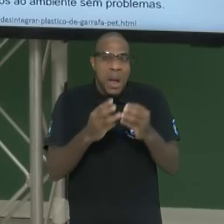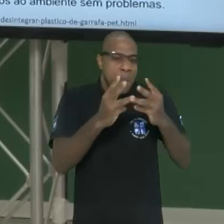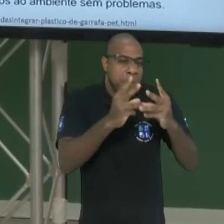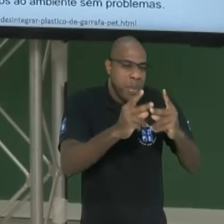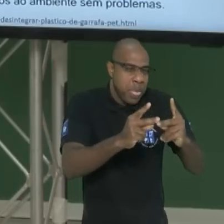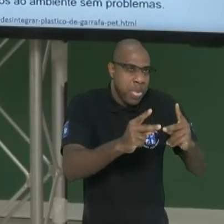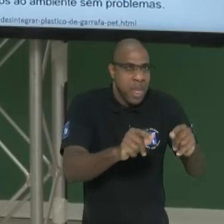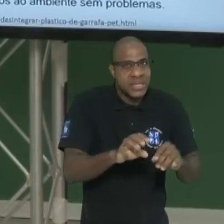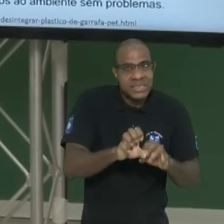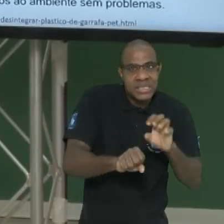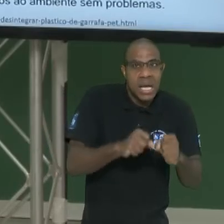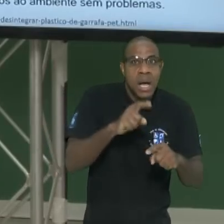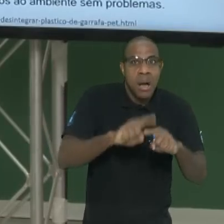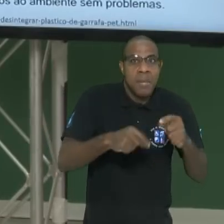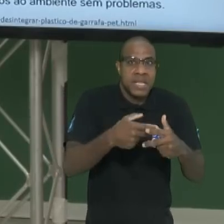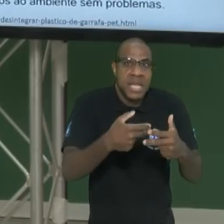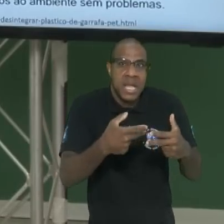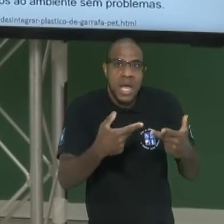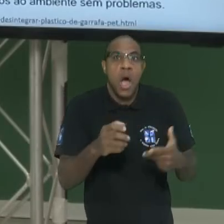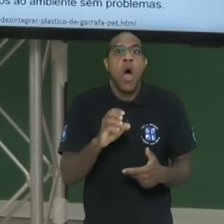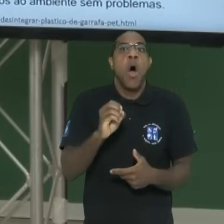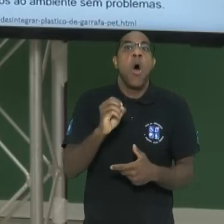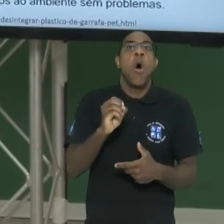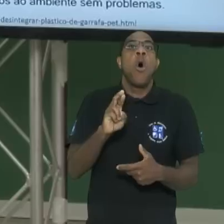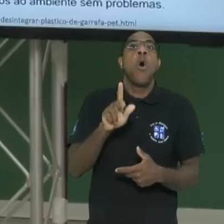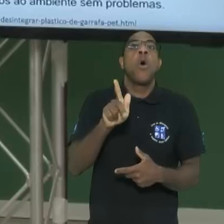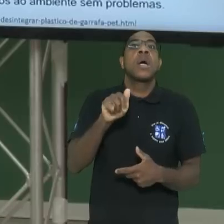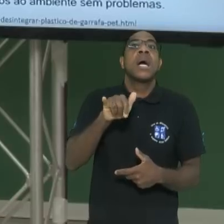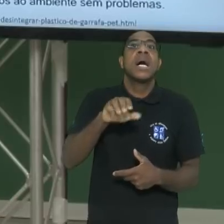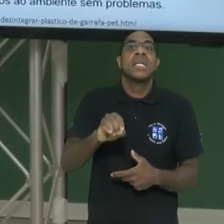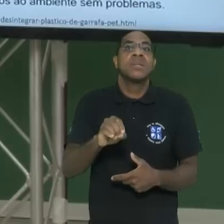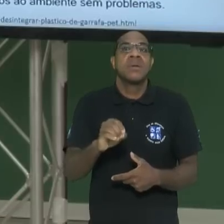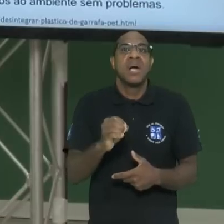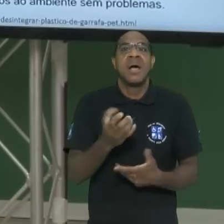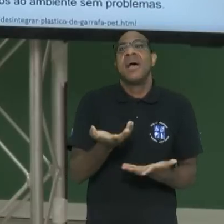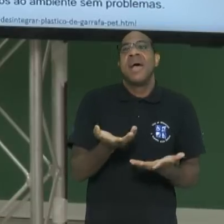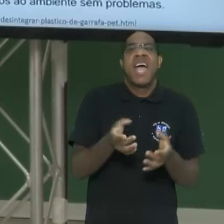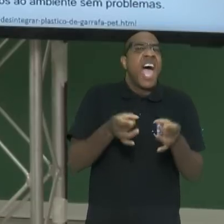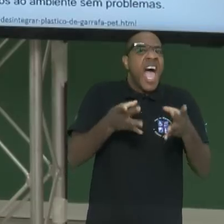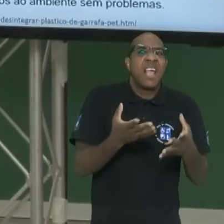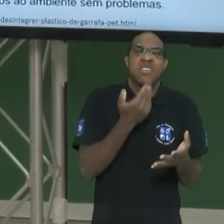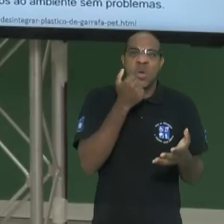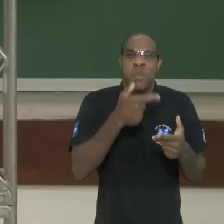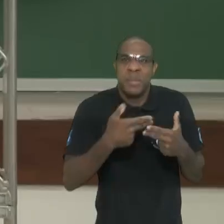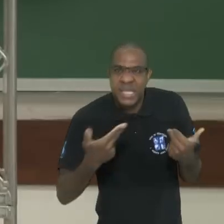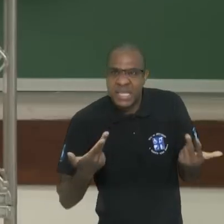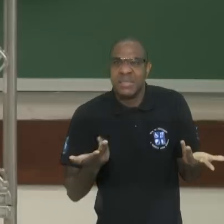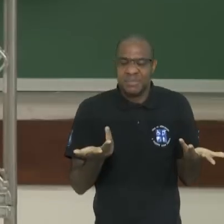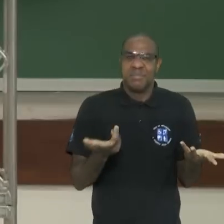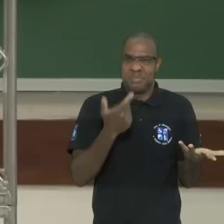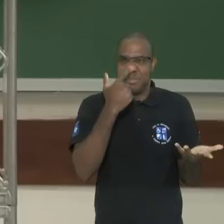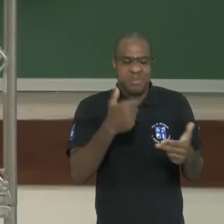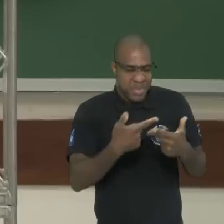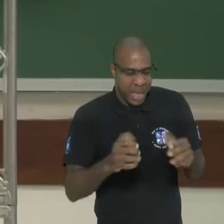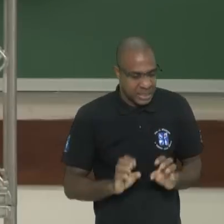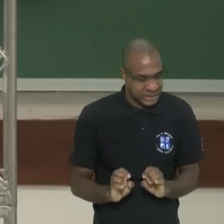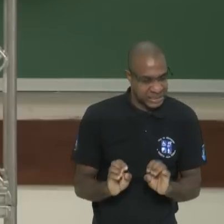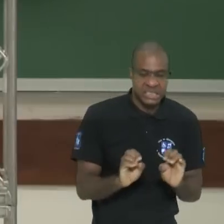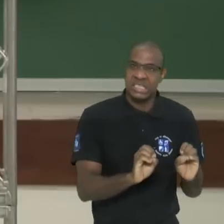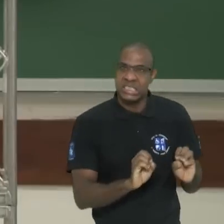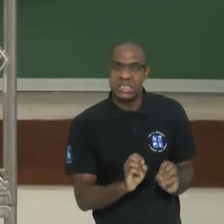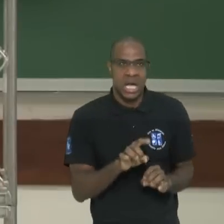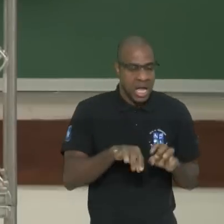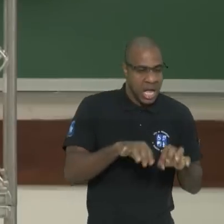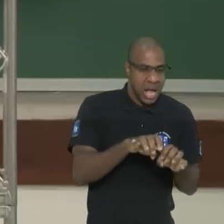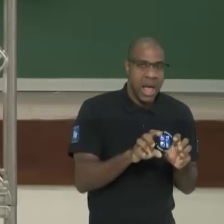matéria orgânica. O que esses cientistas descobriram? Que existe um grupo de bactérias que aprendeu, que começou a